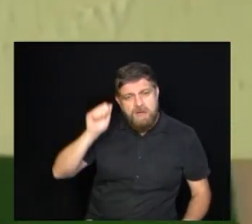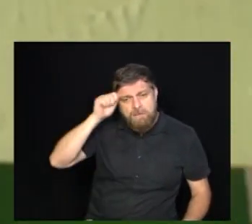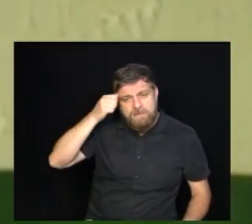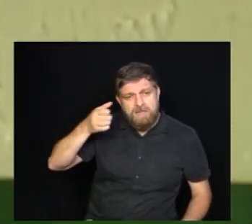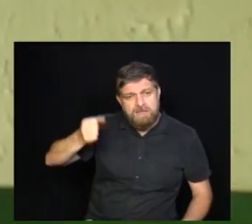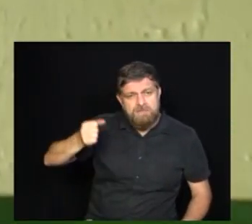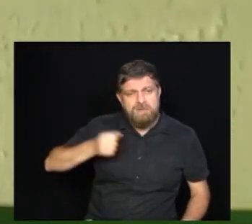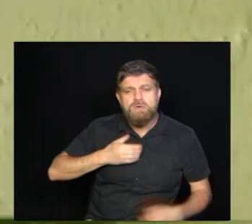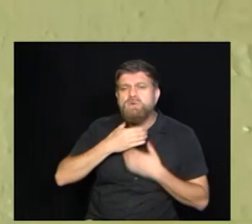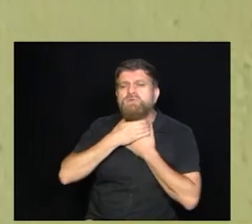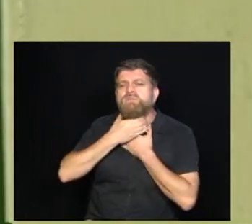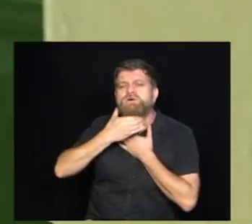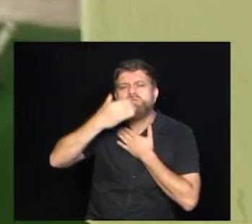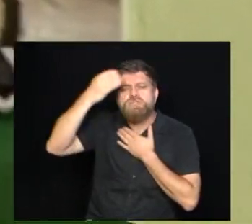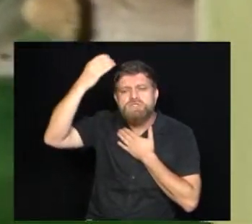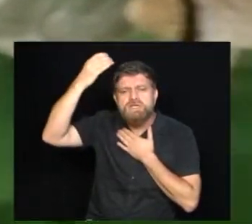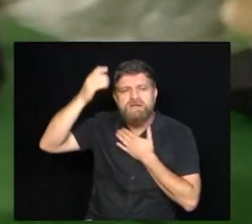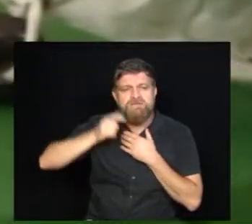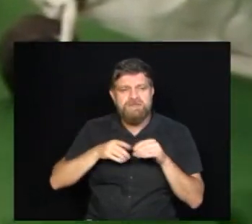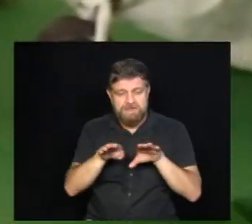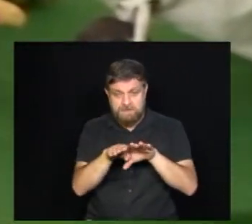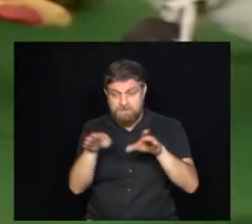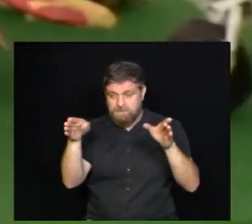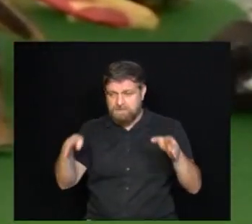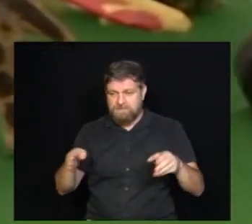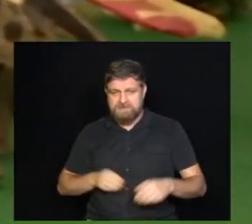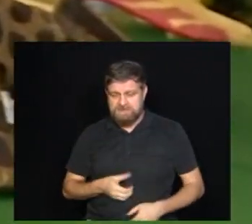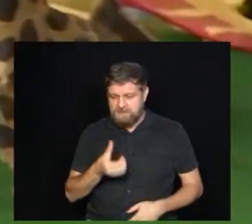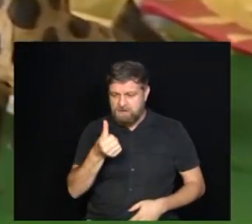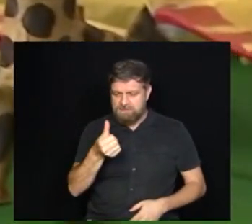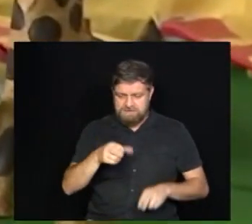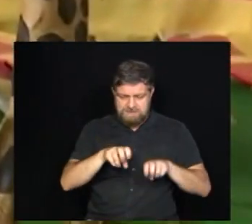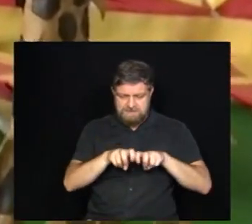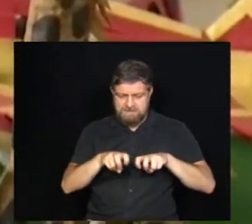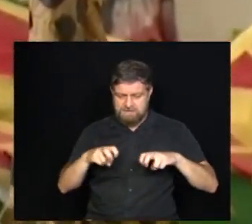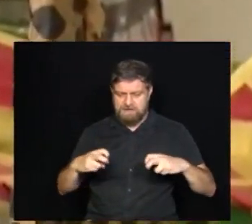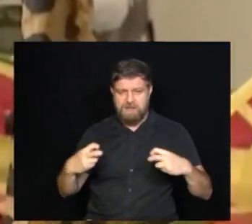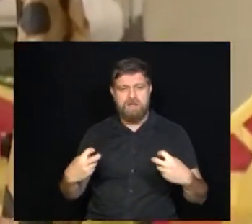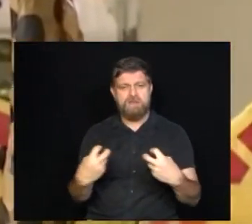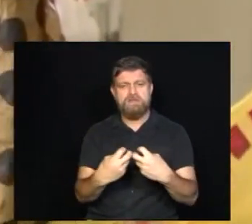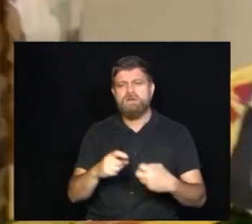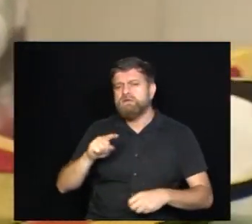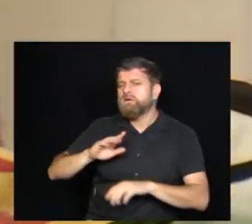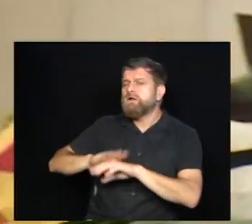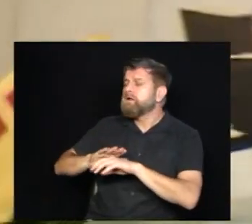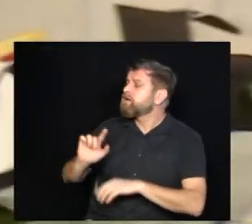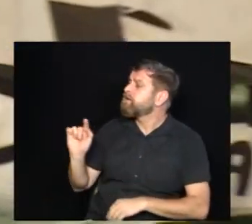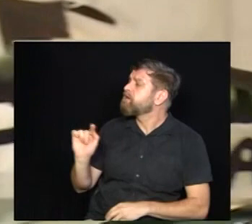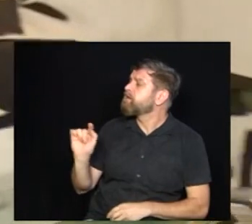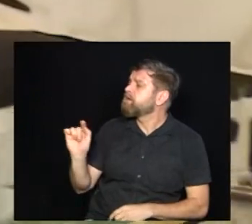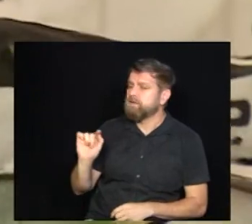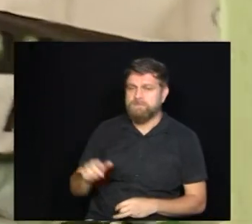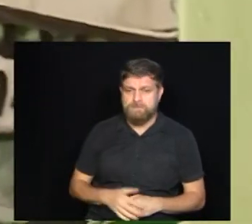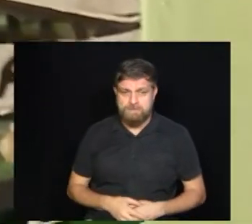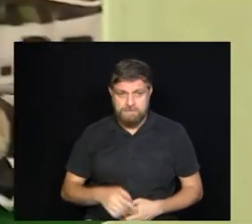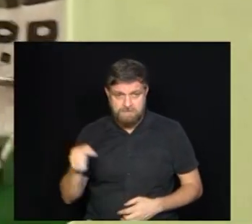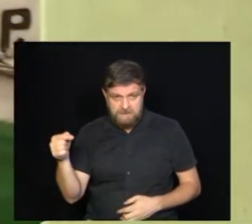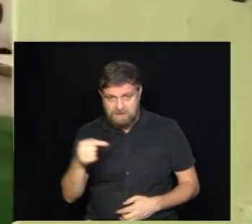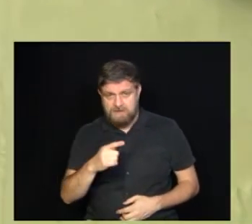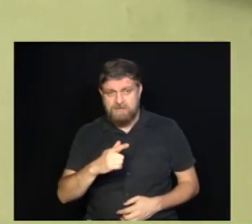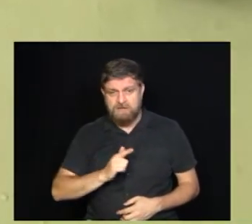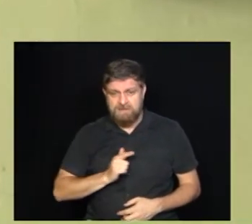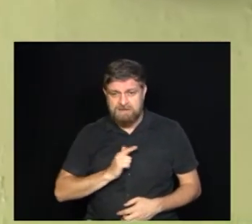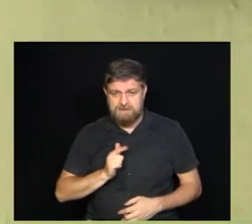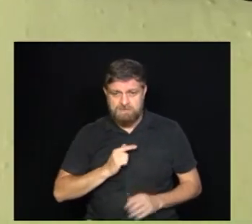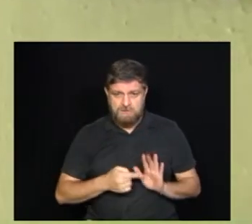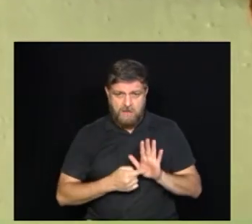uma girafa, tô vendo uma mesinha com 6 cadeiras. Quem fez isso, secretária? Então aqui nós temos uma